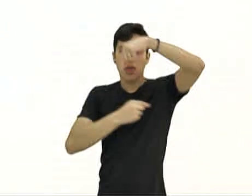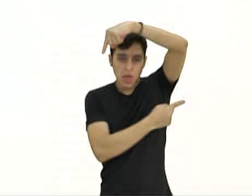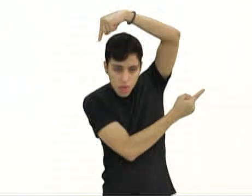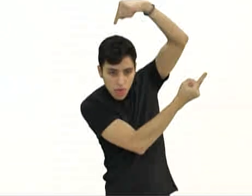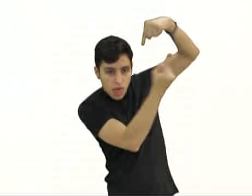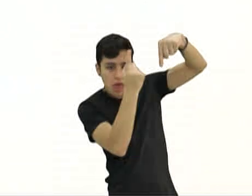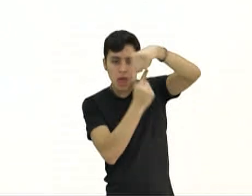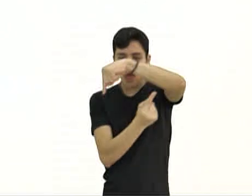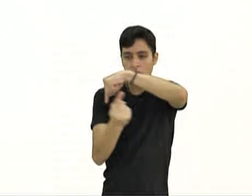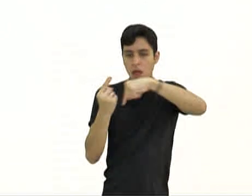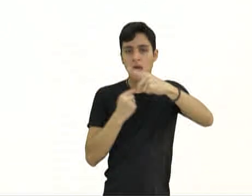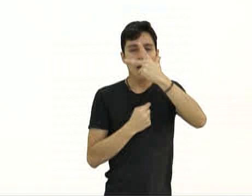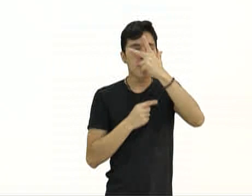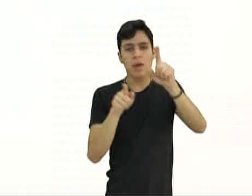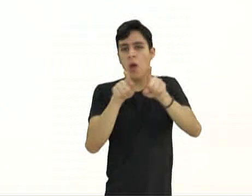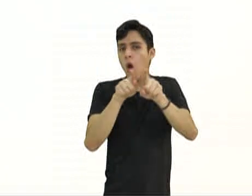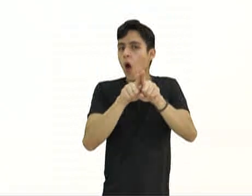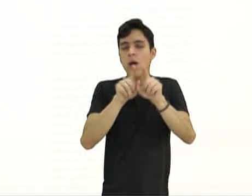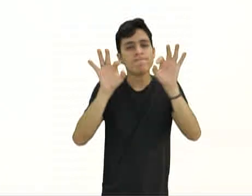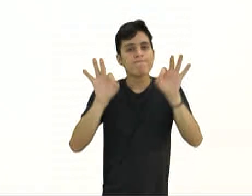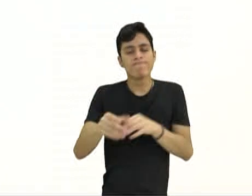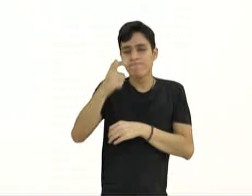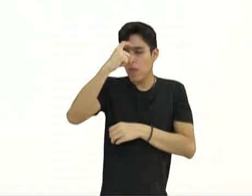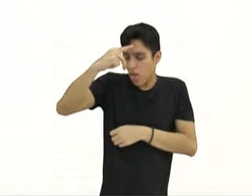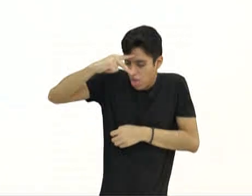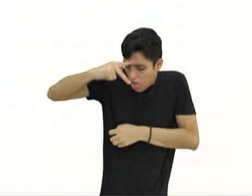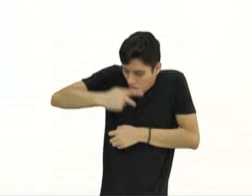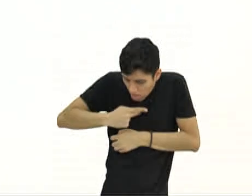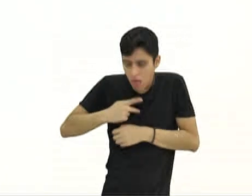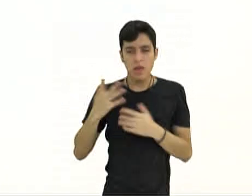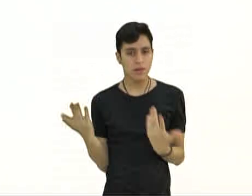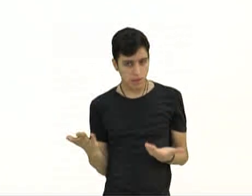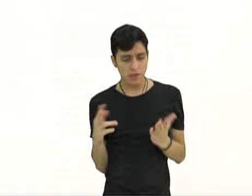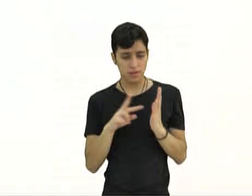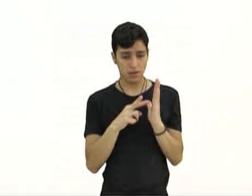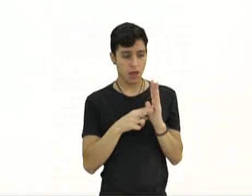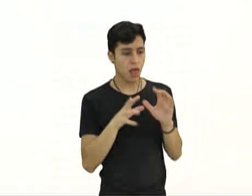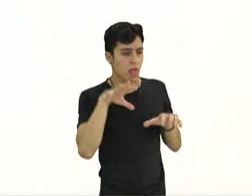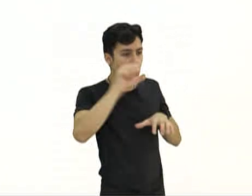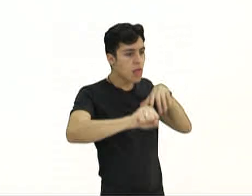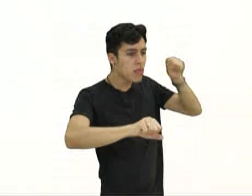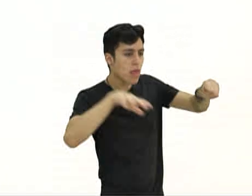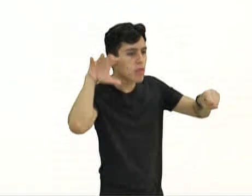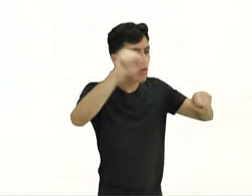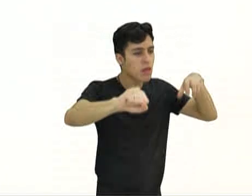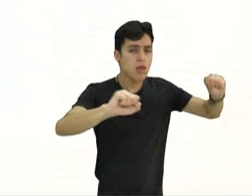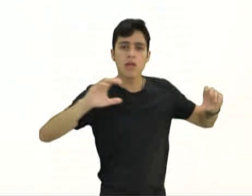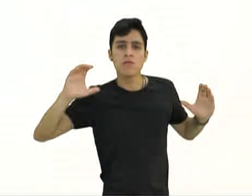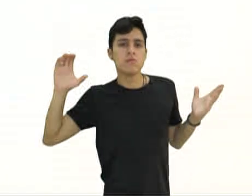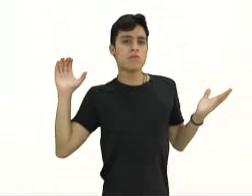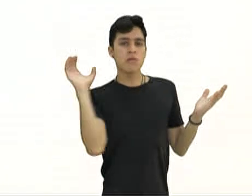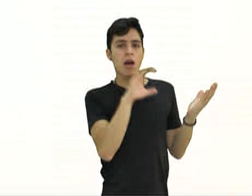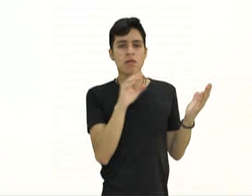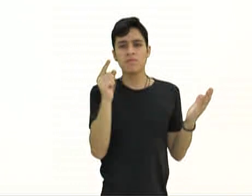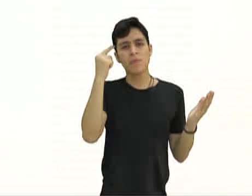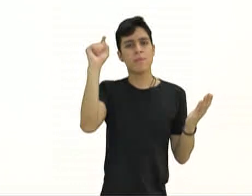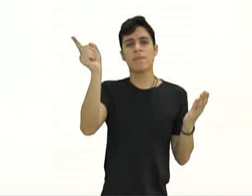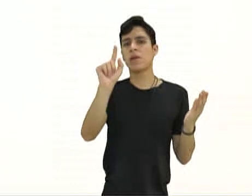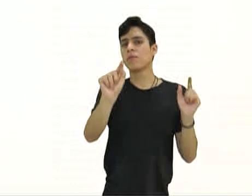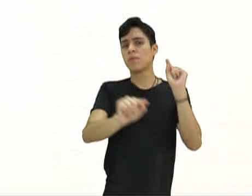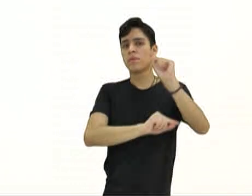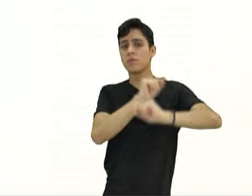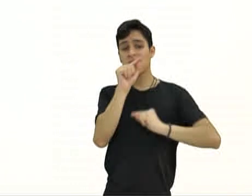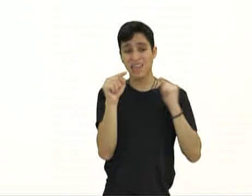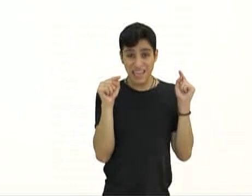de mentalidade egoísta e se resume na fórmula de possuir tudo logo, sem pensar nas consequências que a